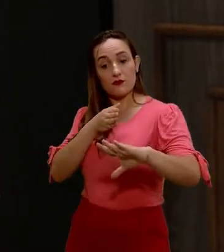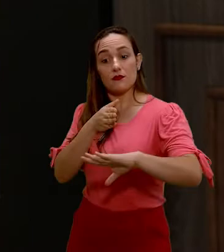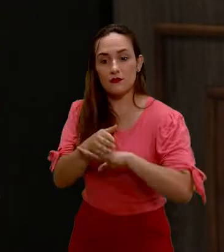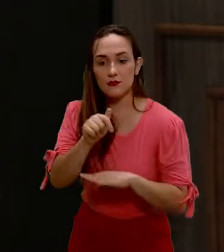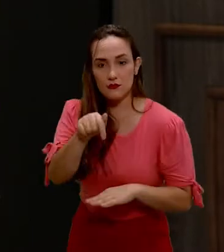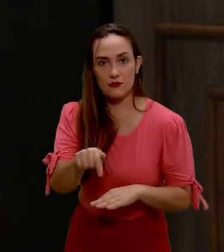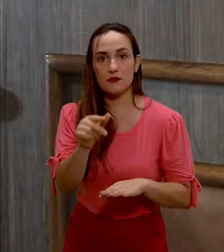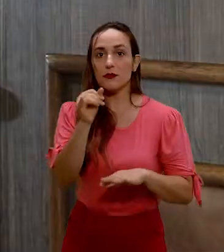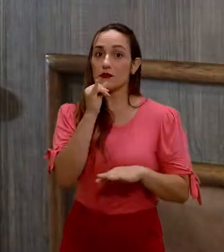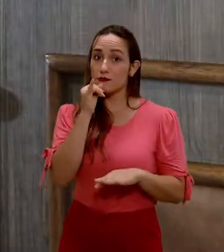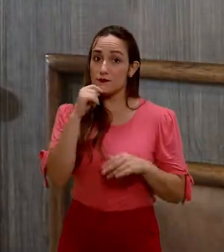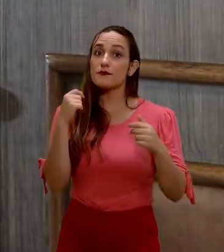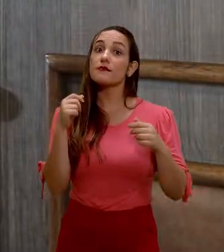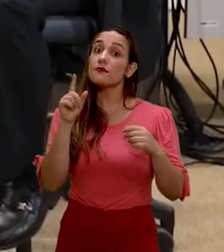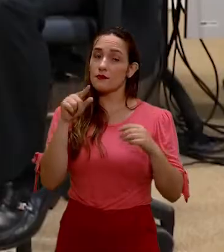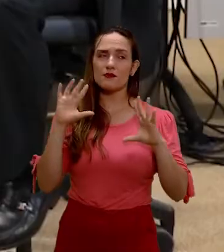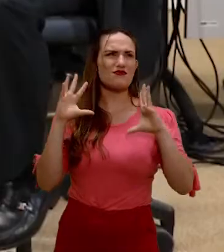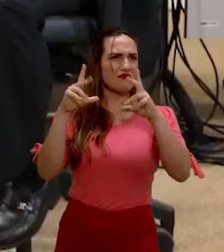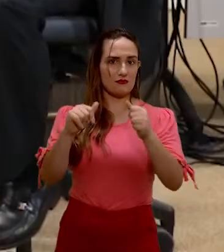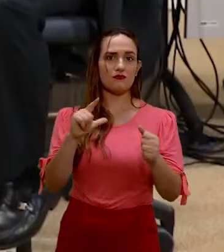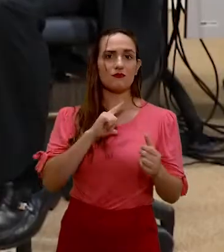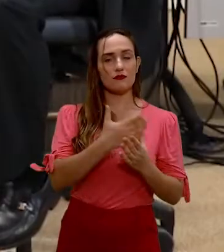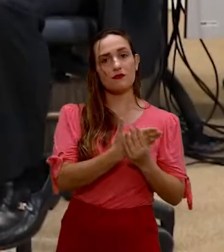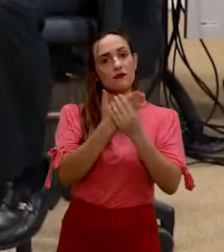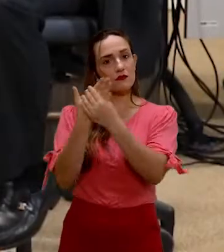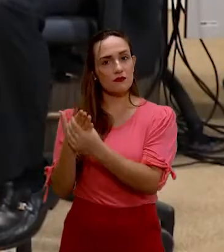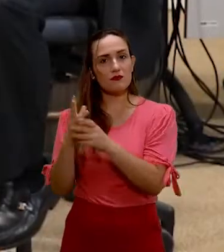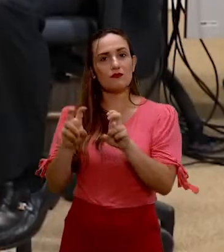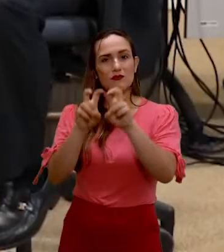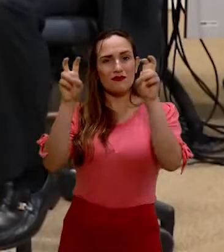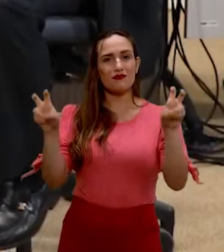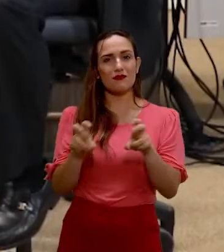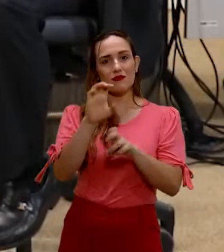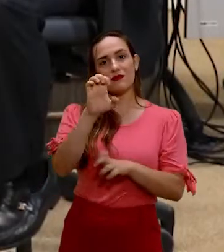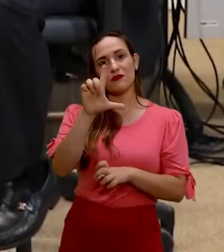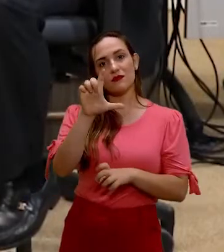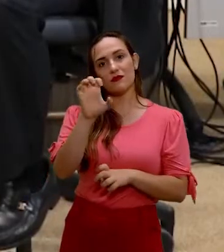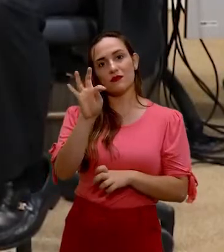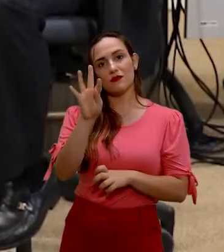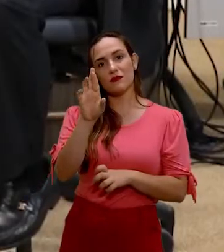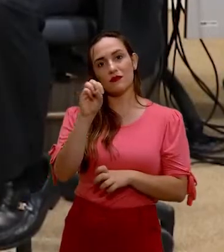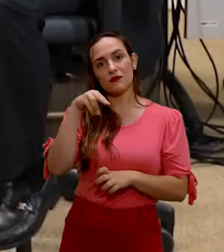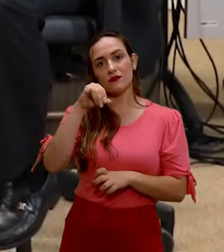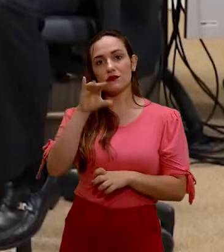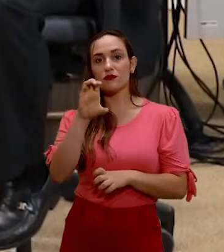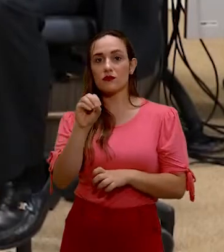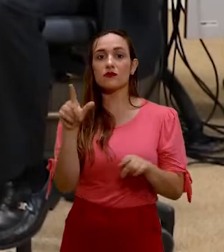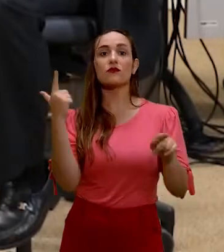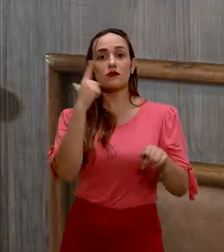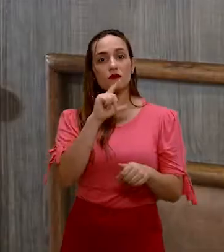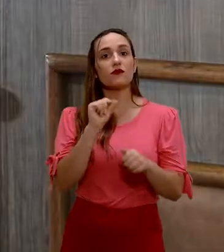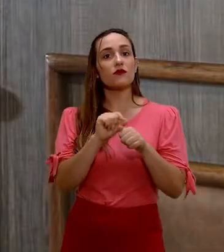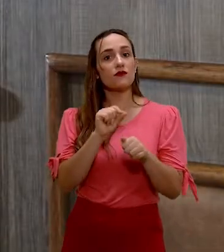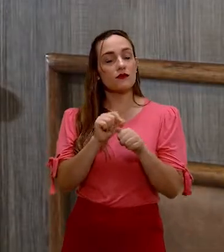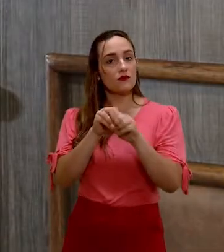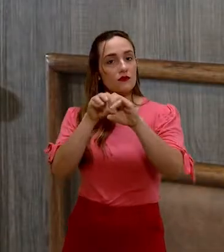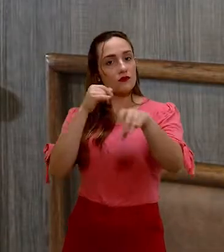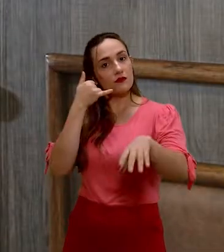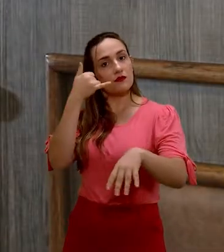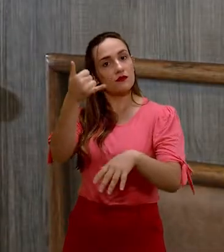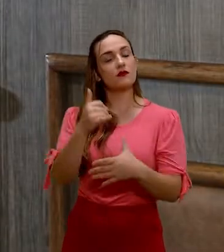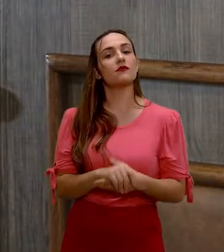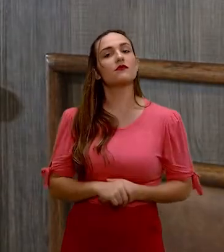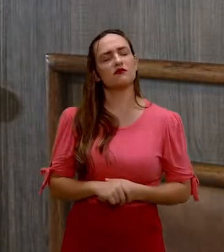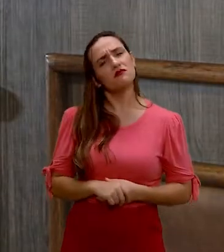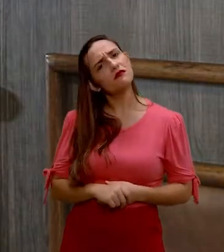tem que ser eletrônico, por isso que é a Central de Processamento Eletrônico, para que ela possa agir de forma remota. Era exatamente essa